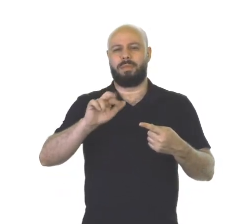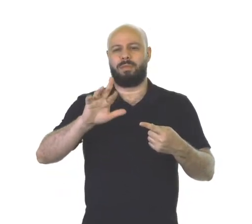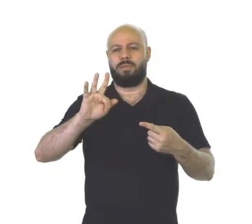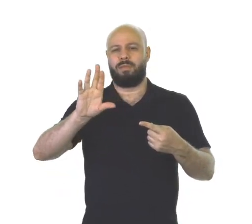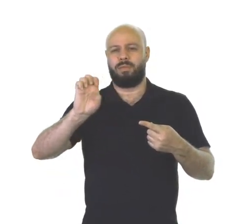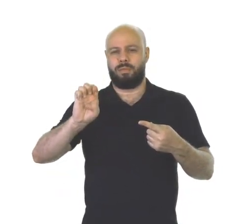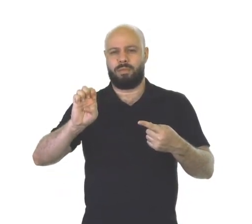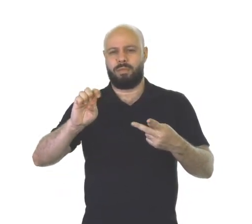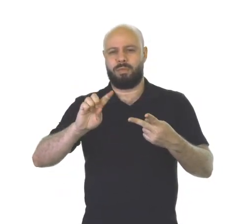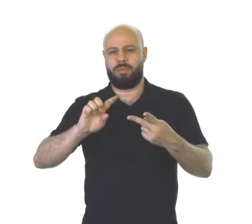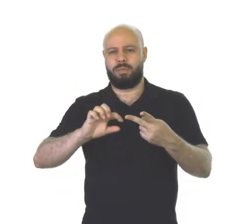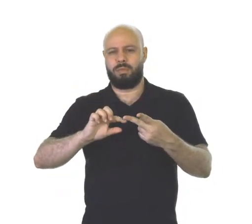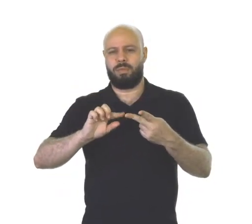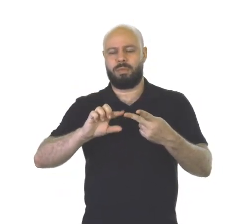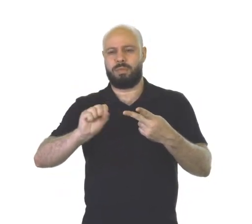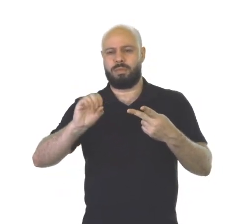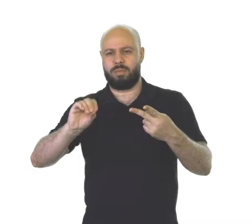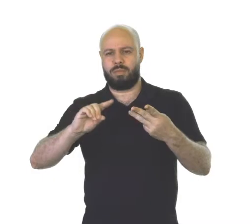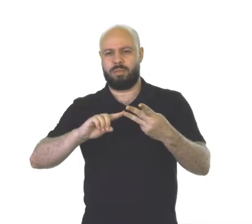therefore, so,